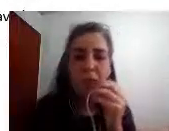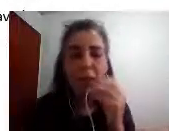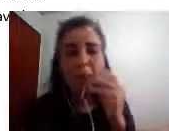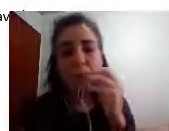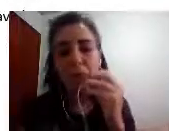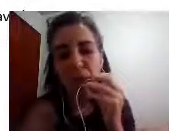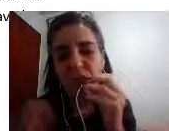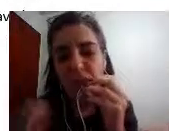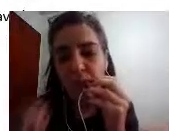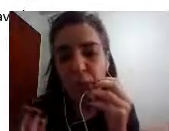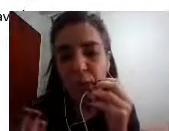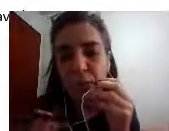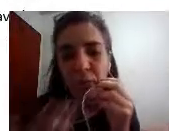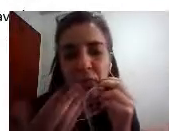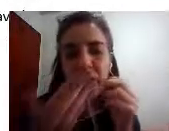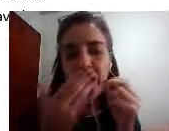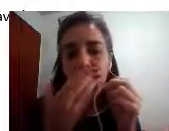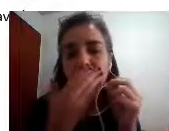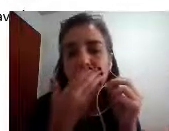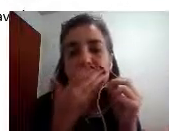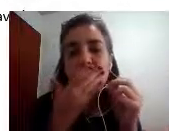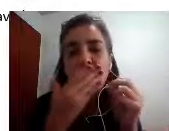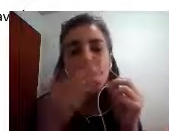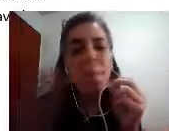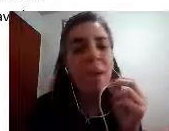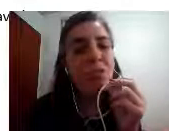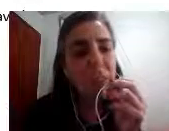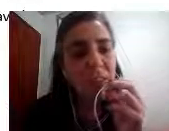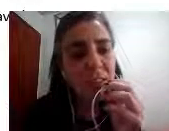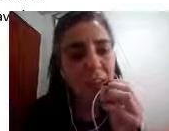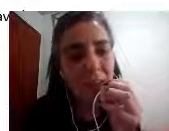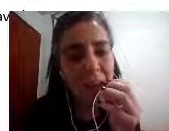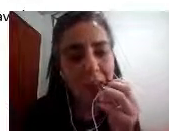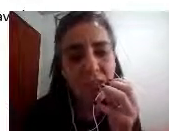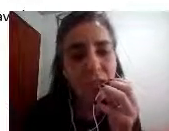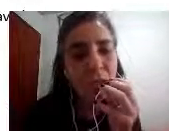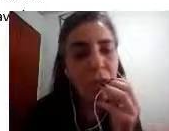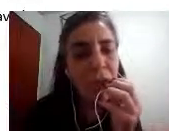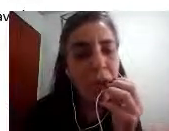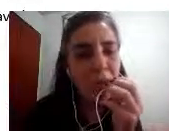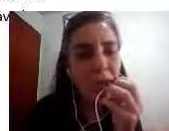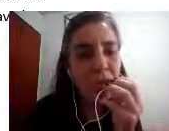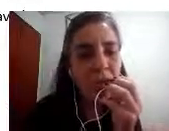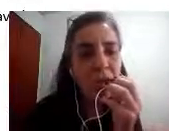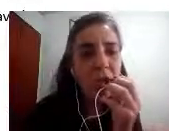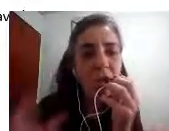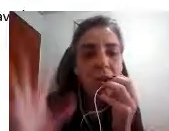grupo, tá bom? A professora está disponível para vocês. Um beijo cheio de saudades, um grande